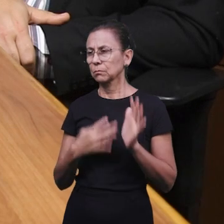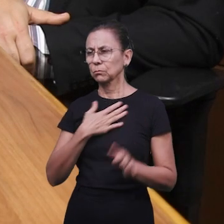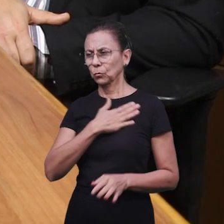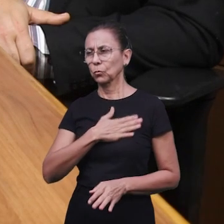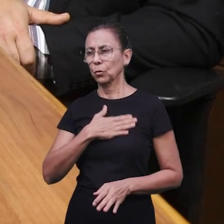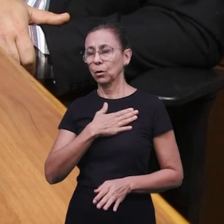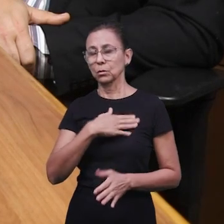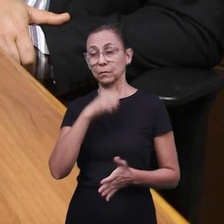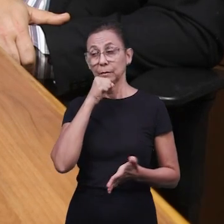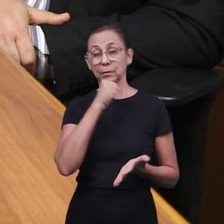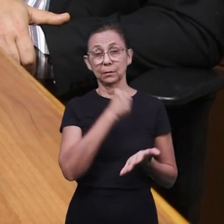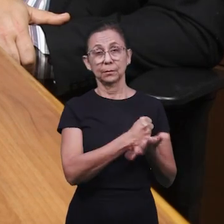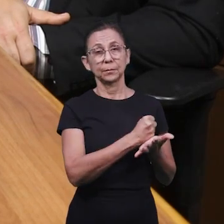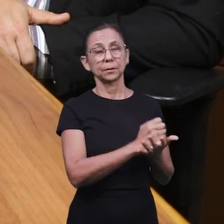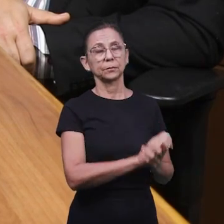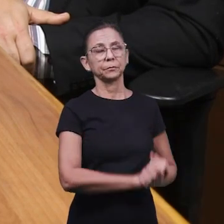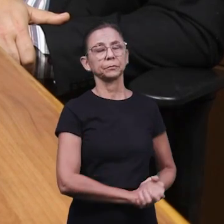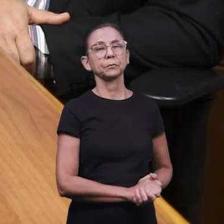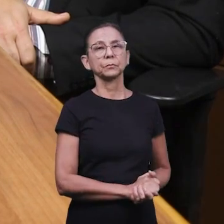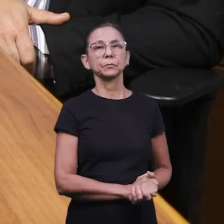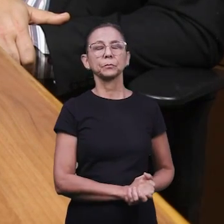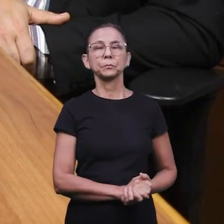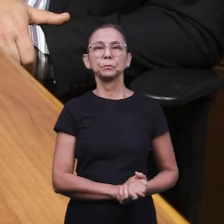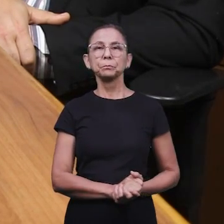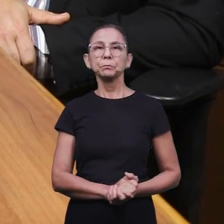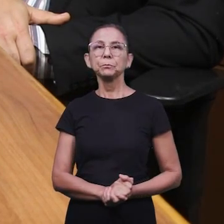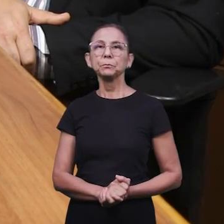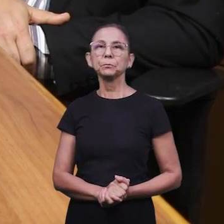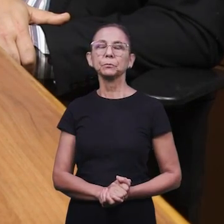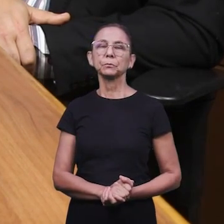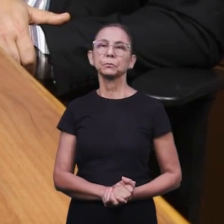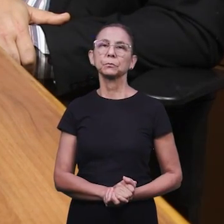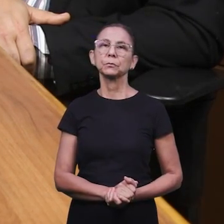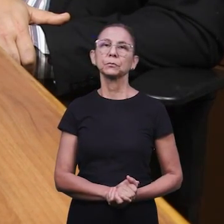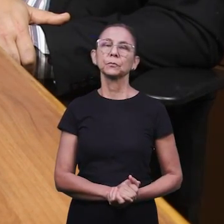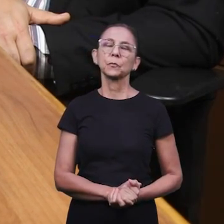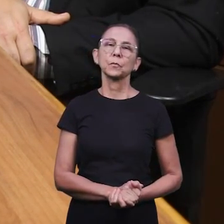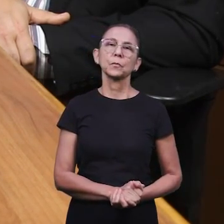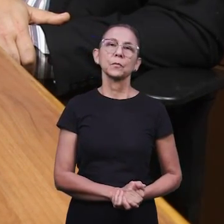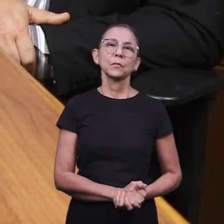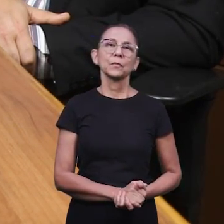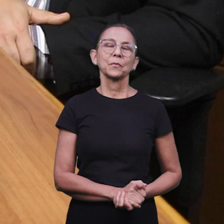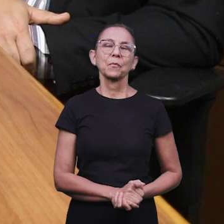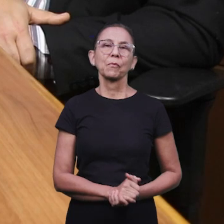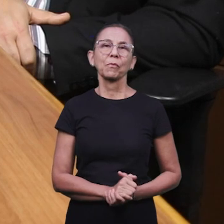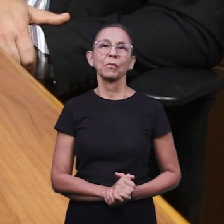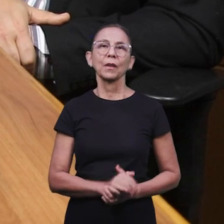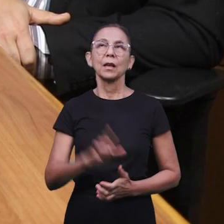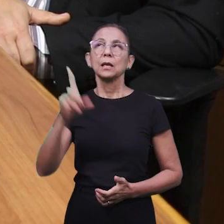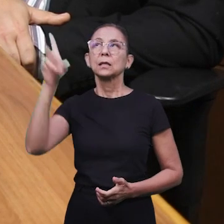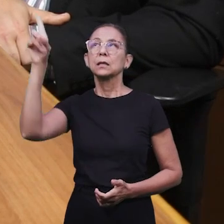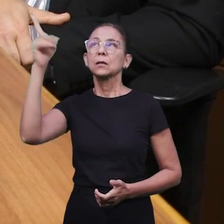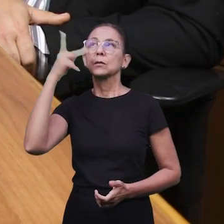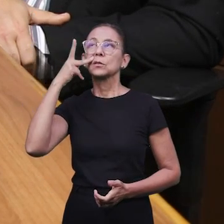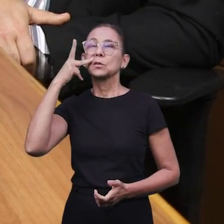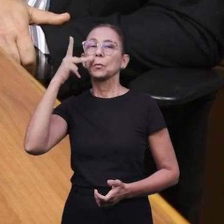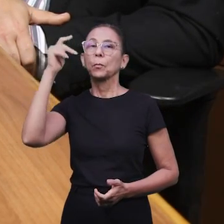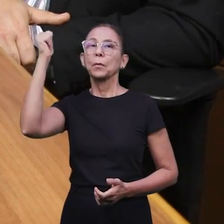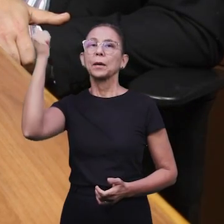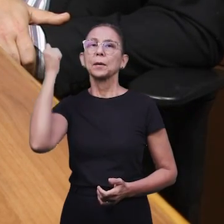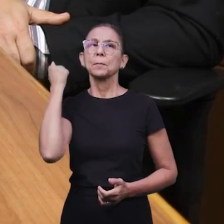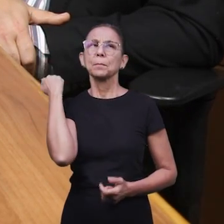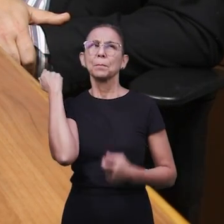muita atenção no Velho Testamento, a preocupação do pai com o sangue, né? Que é o